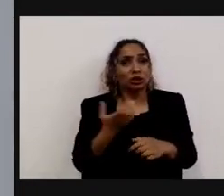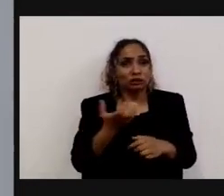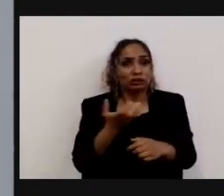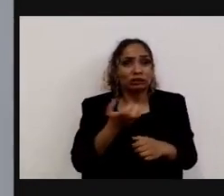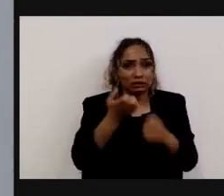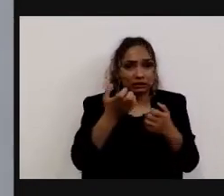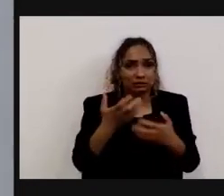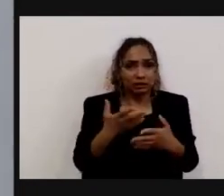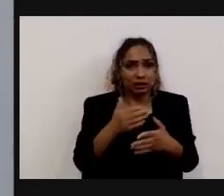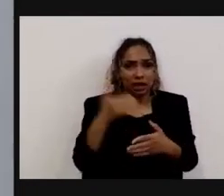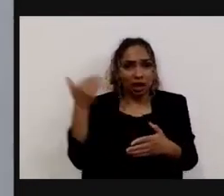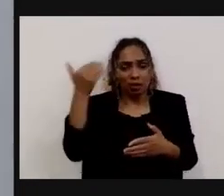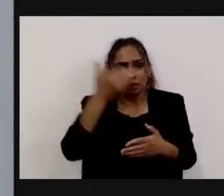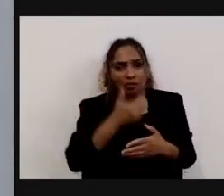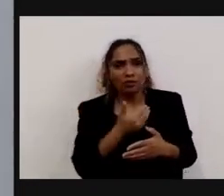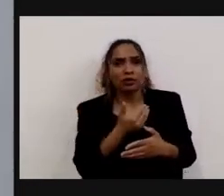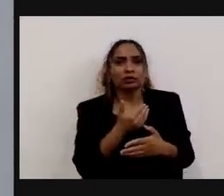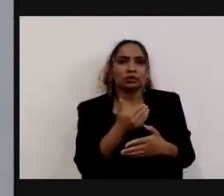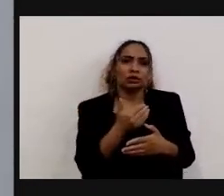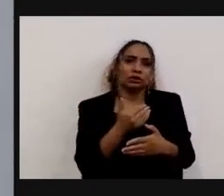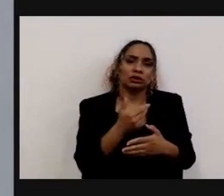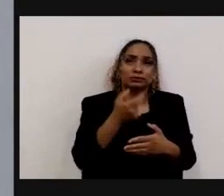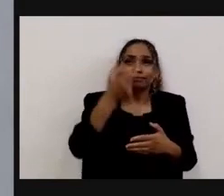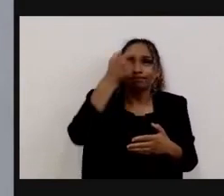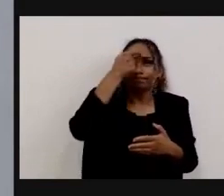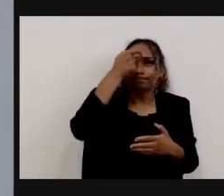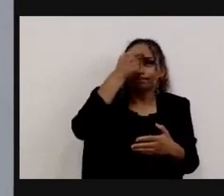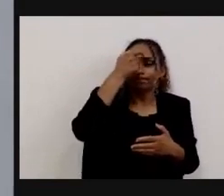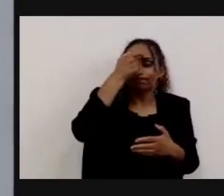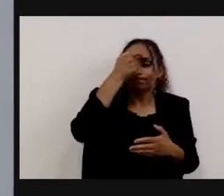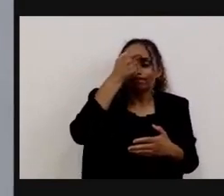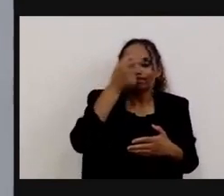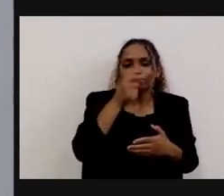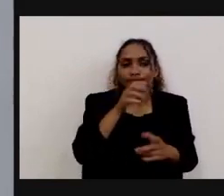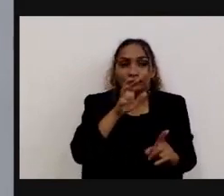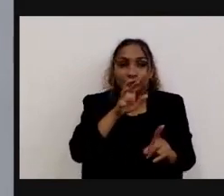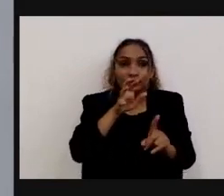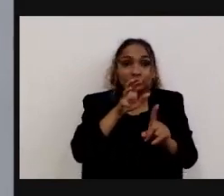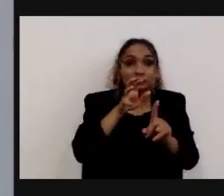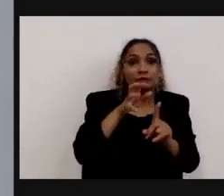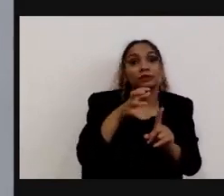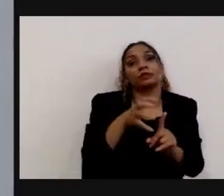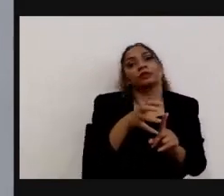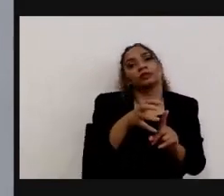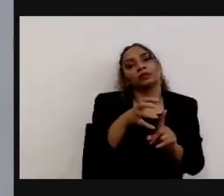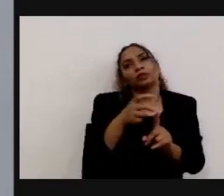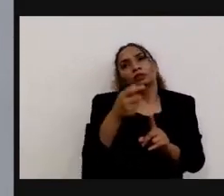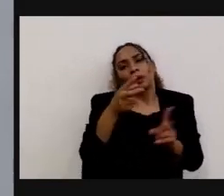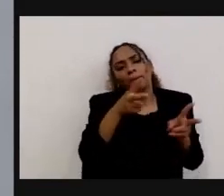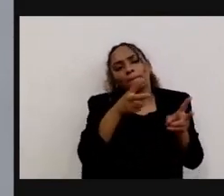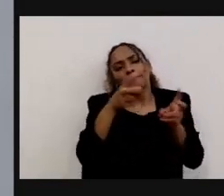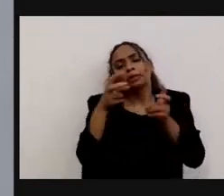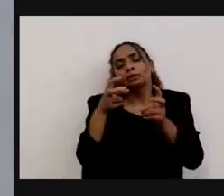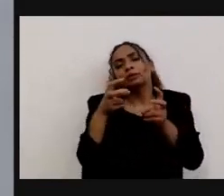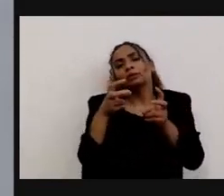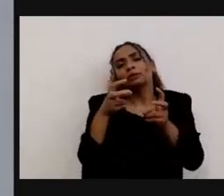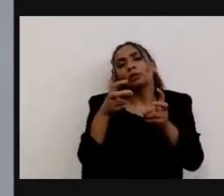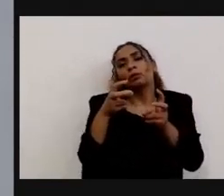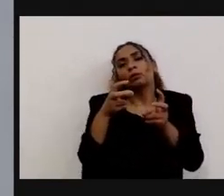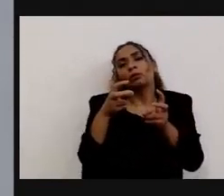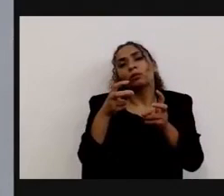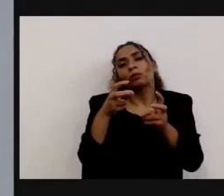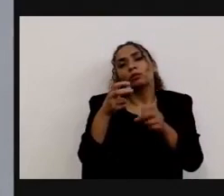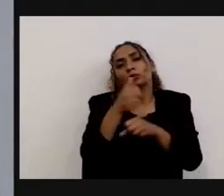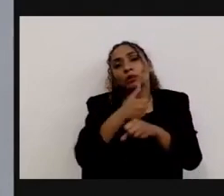né mostrando que os nossos cognitivos influenciam muito para nossa percepção de uma